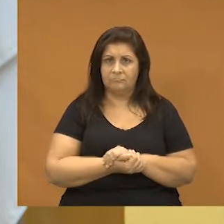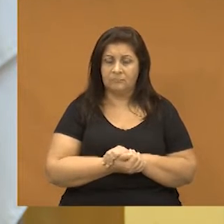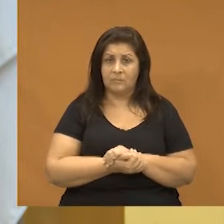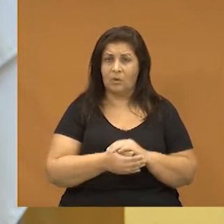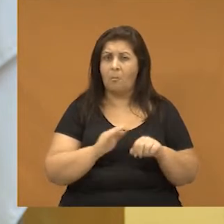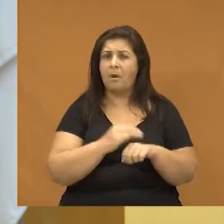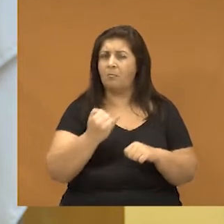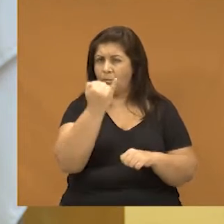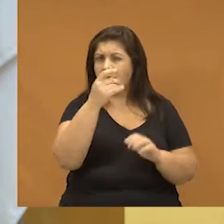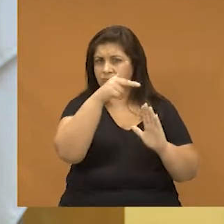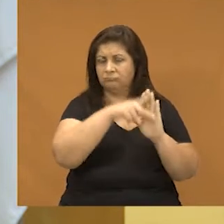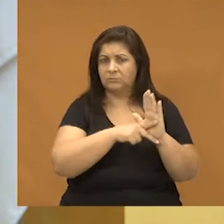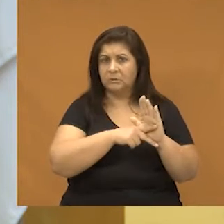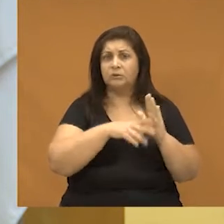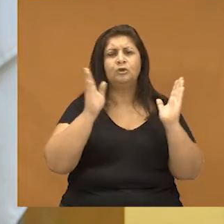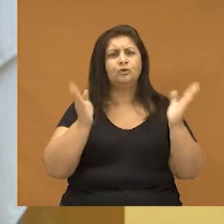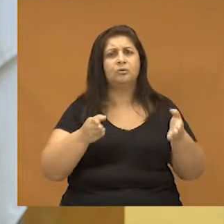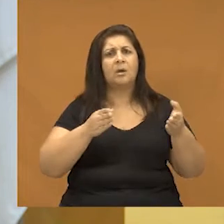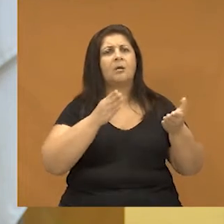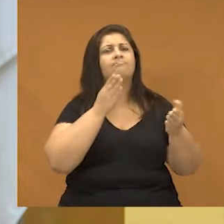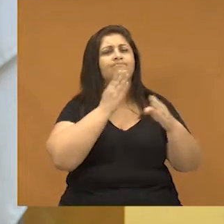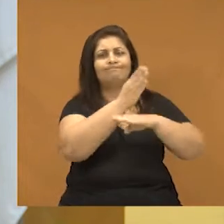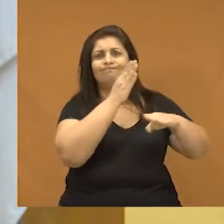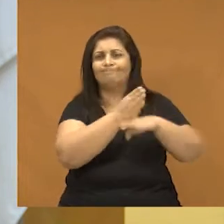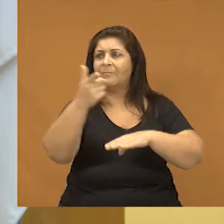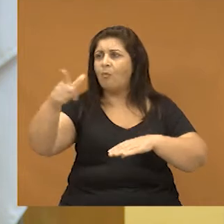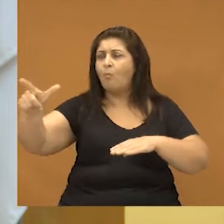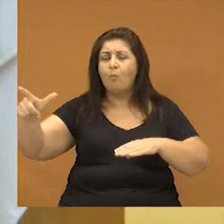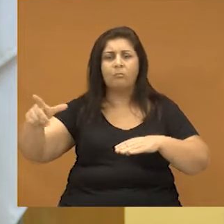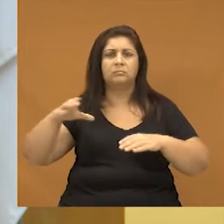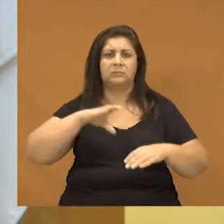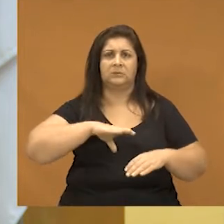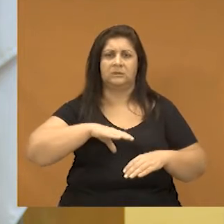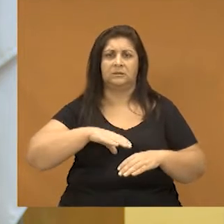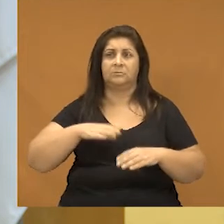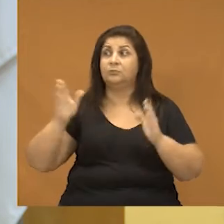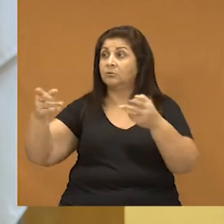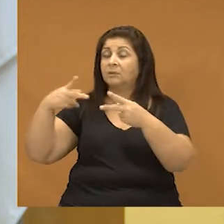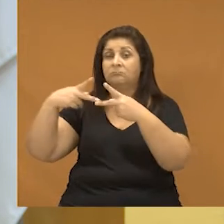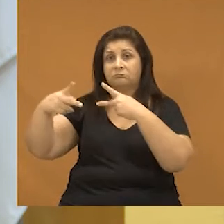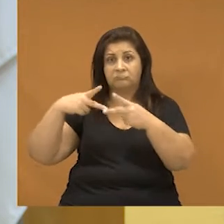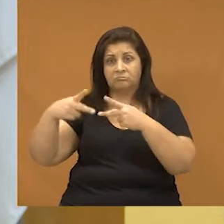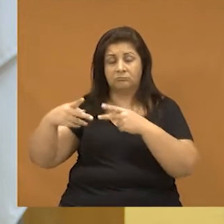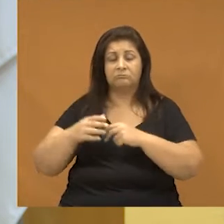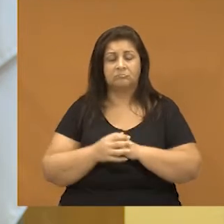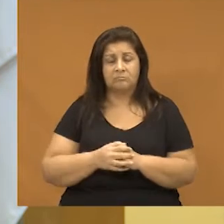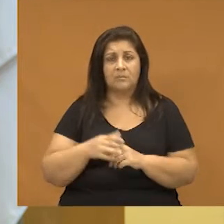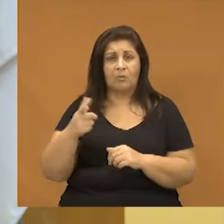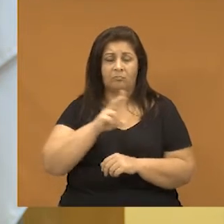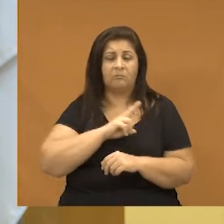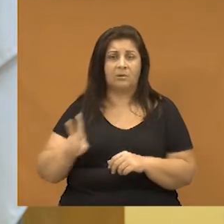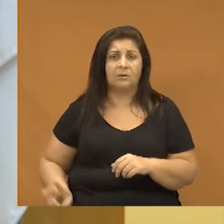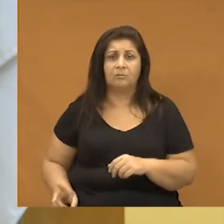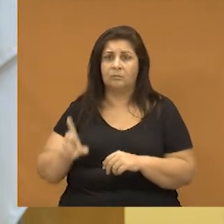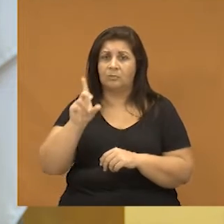foi aprovada em diferentes cidades, recentemente em São José dos Campos, de autoria da vereadora Dulce Rita,